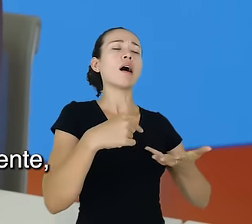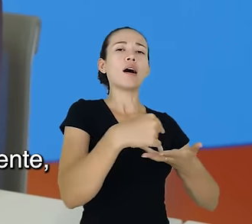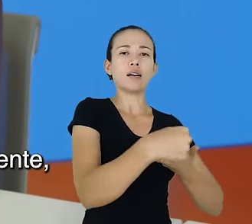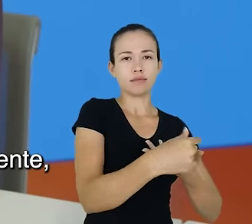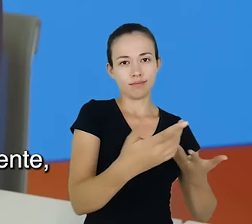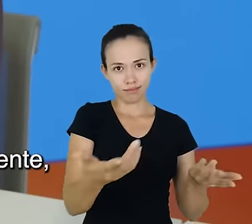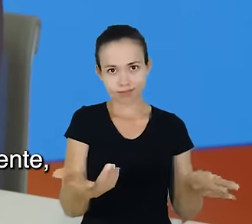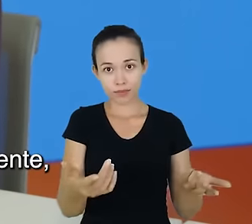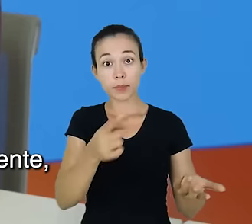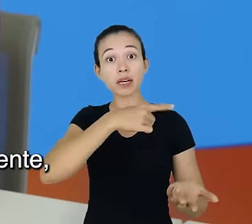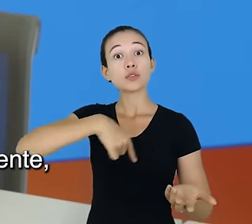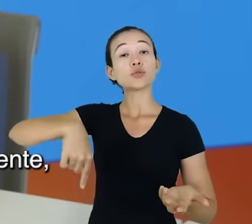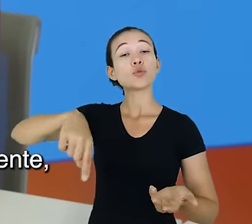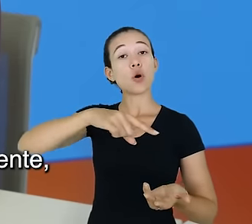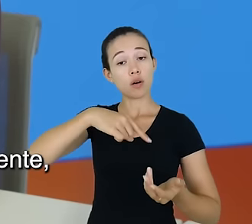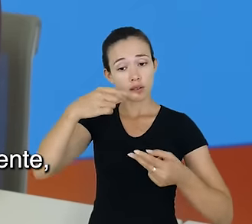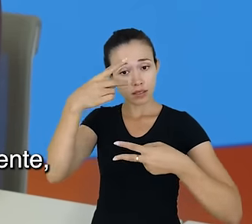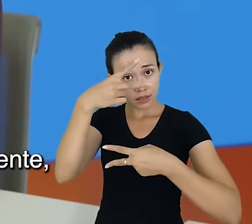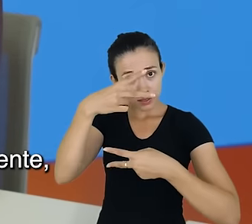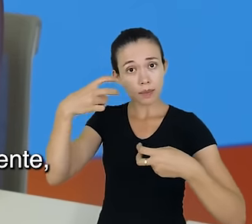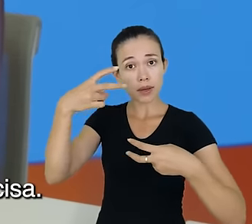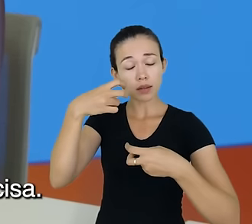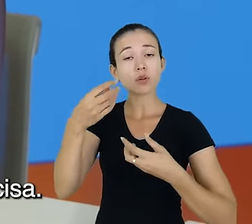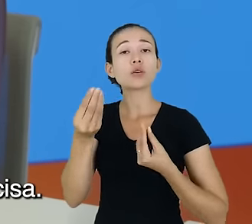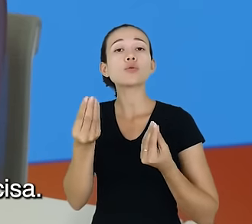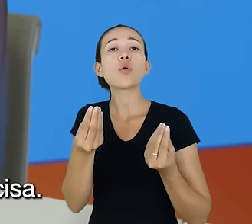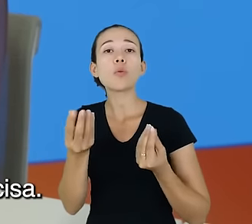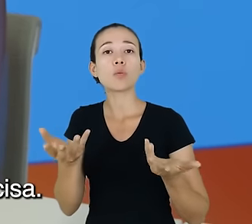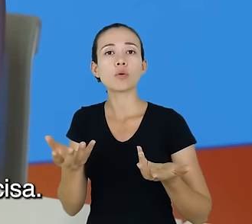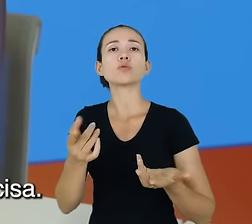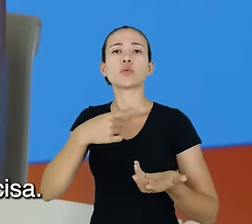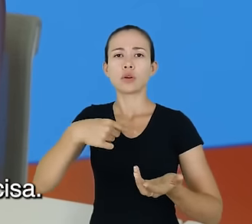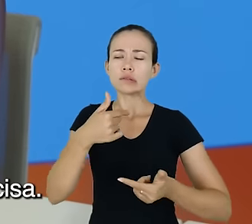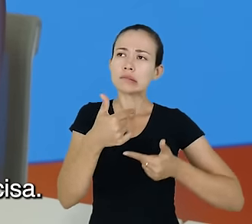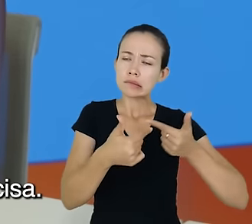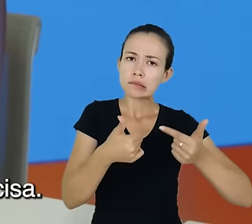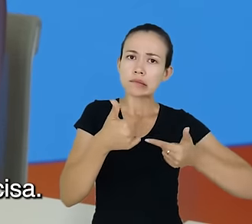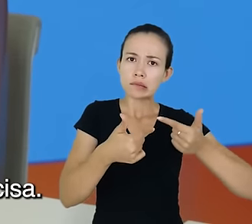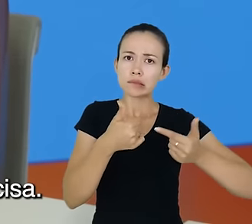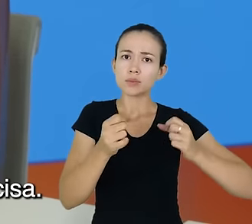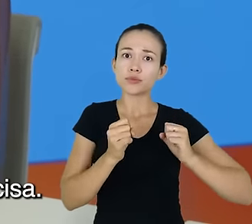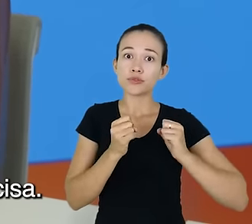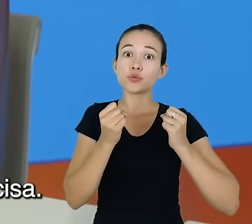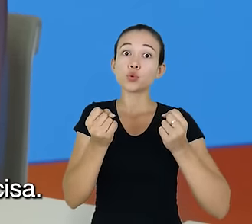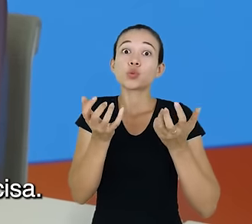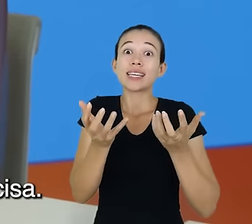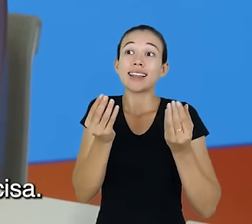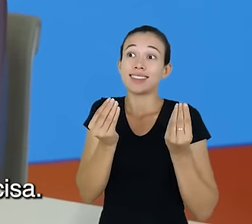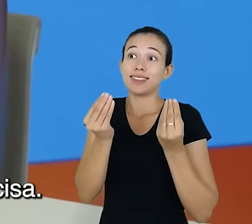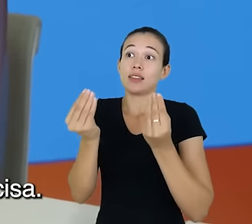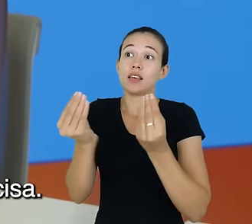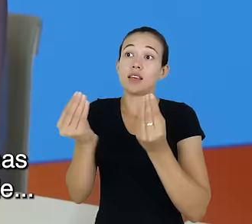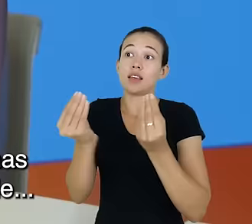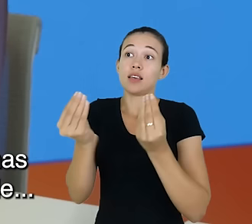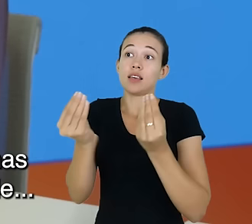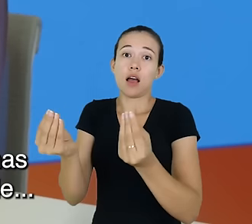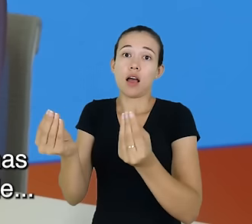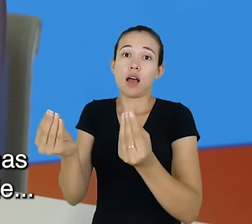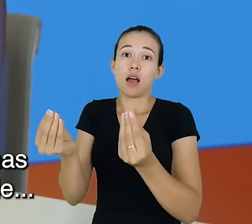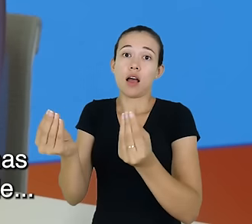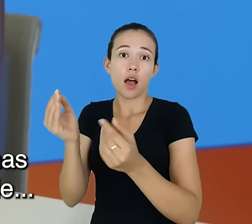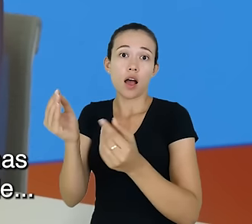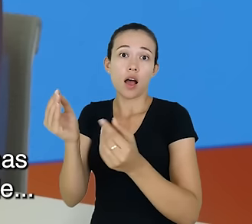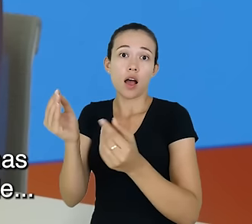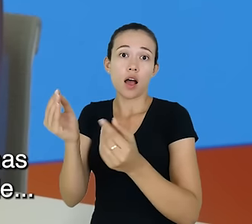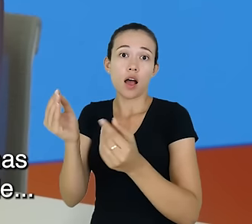exigência dioturnamente vamos dizer assim e para tentar entregar vamos entregar para ele o que ele precisa mas a